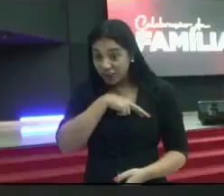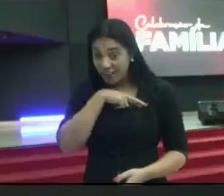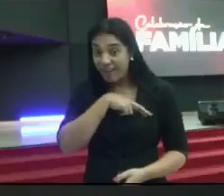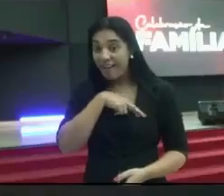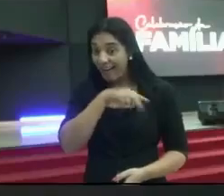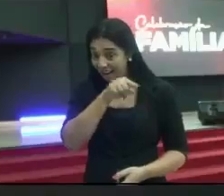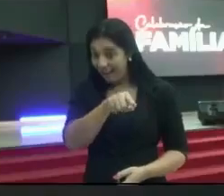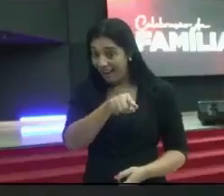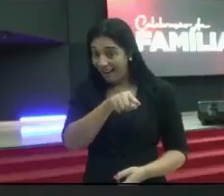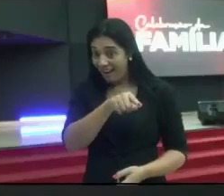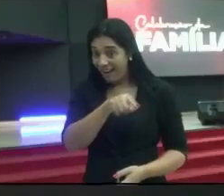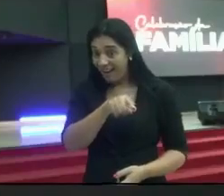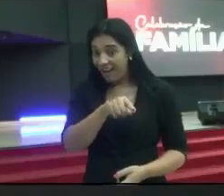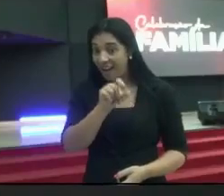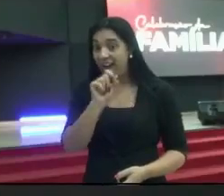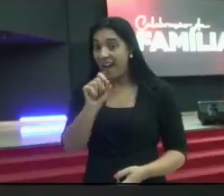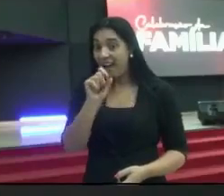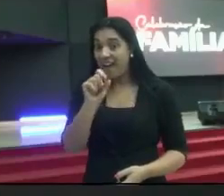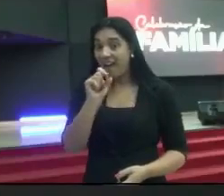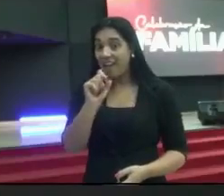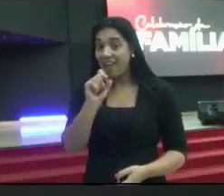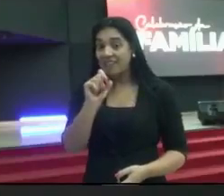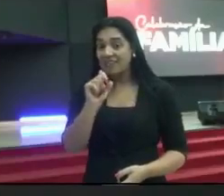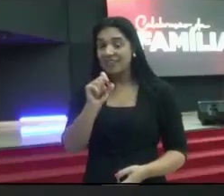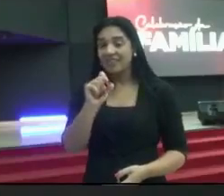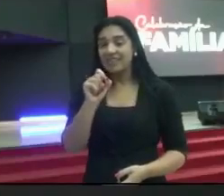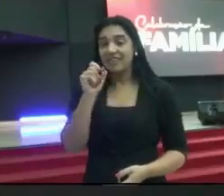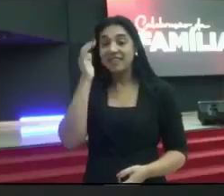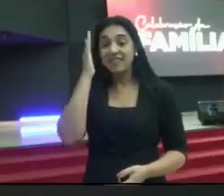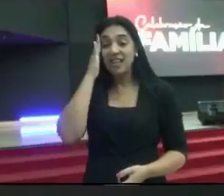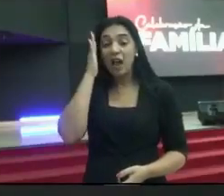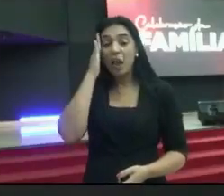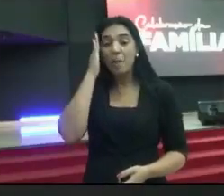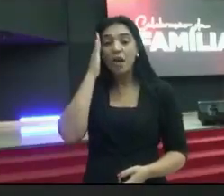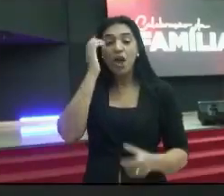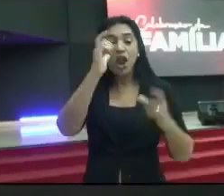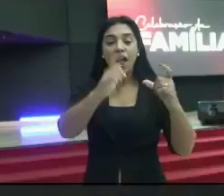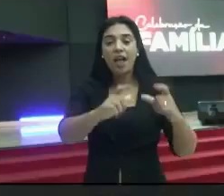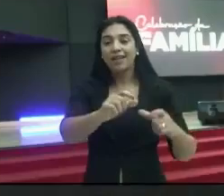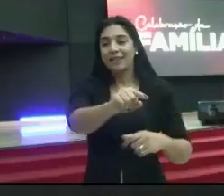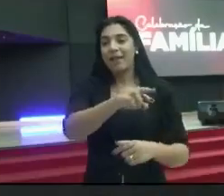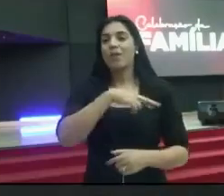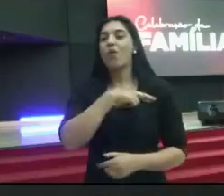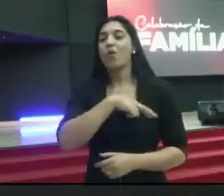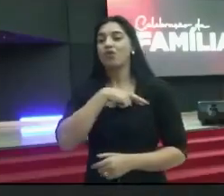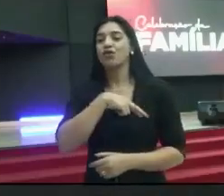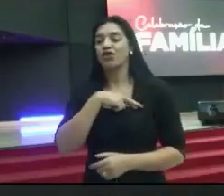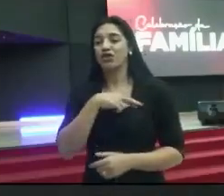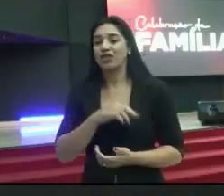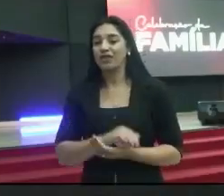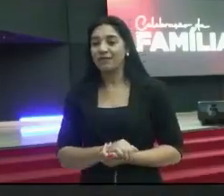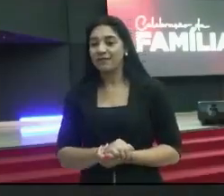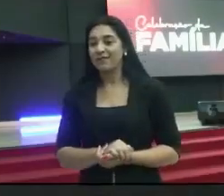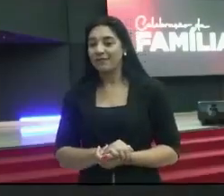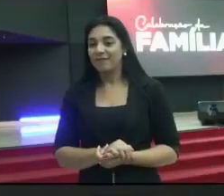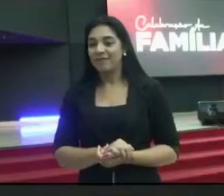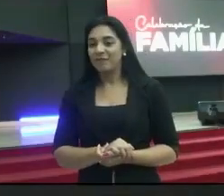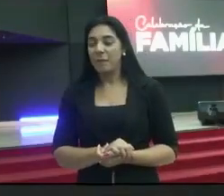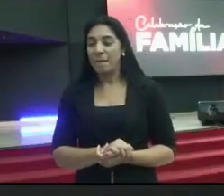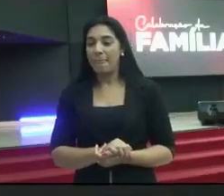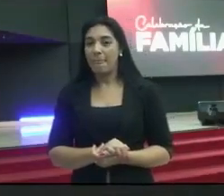fraco. Quem quer que eu diga onde está Ruth, diga sim.